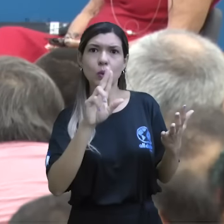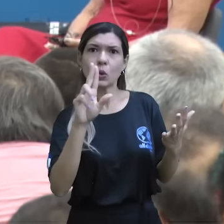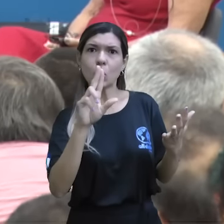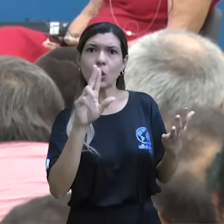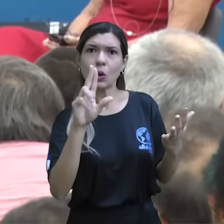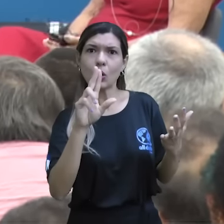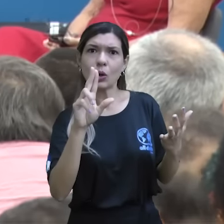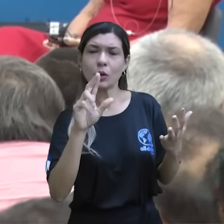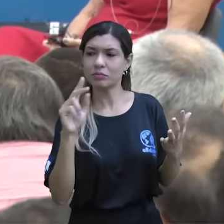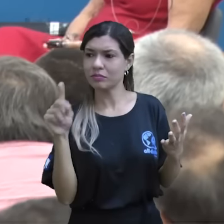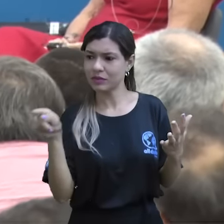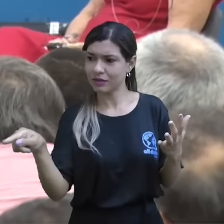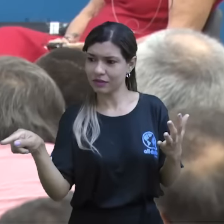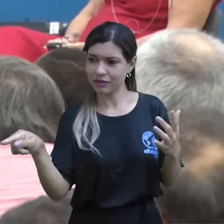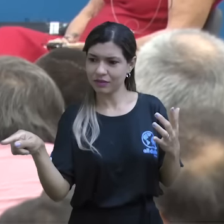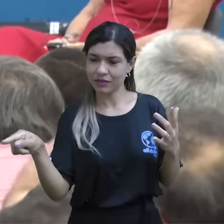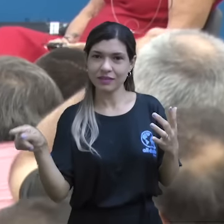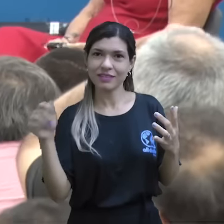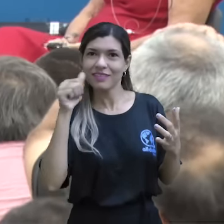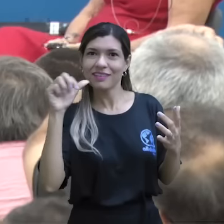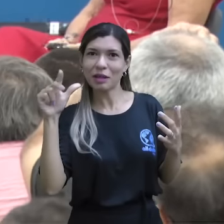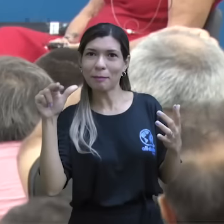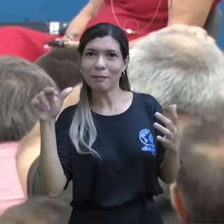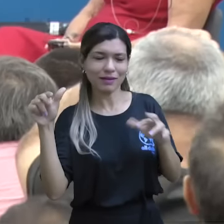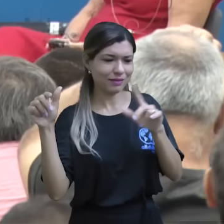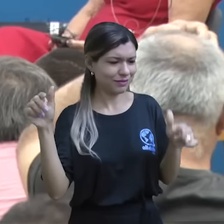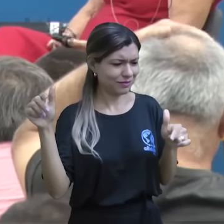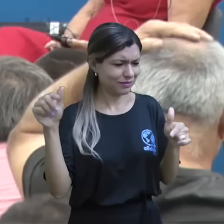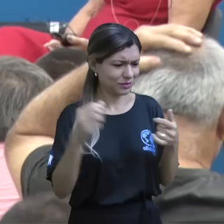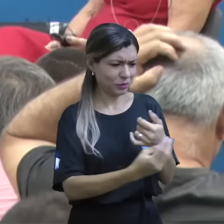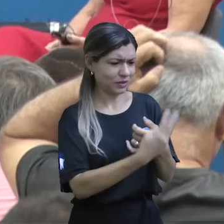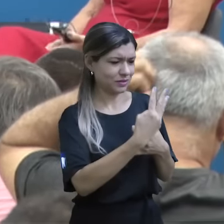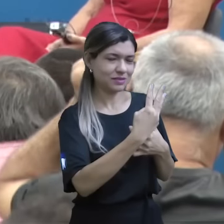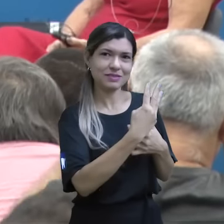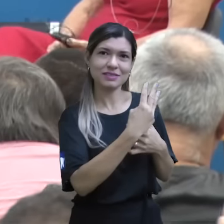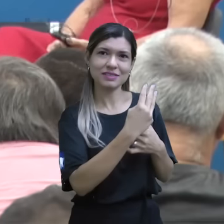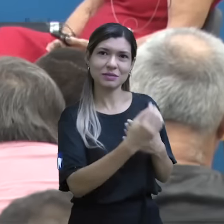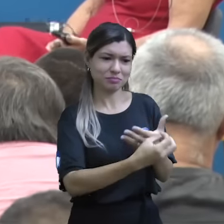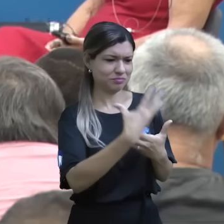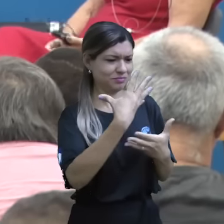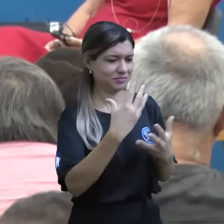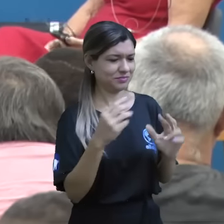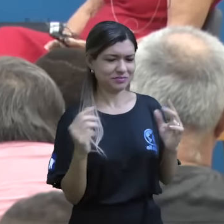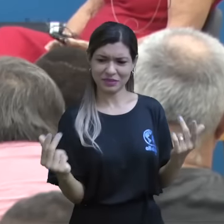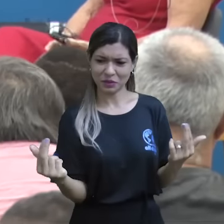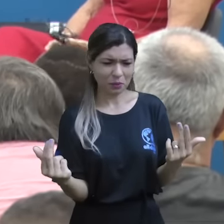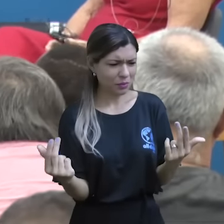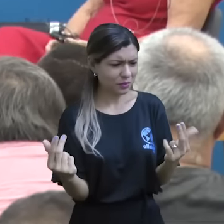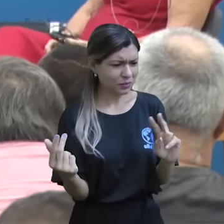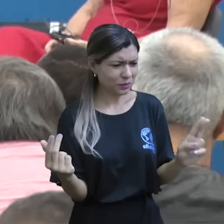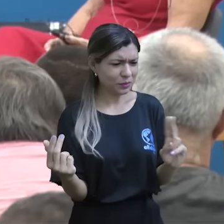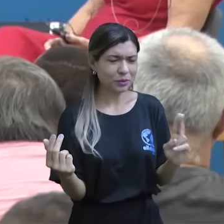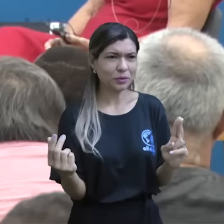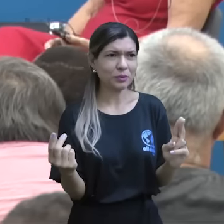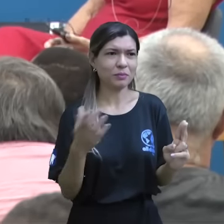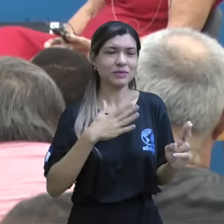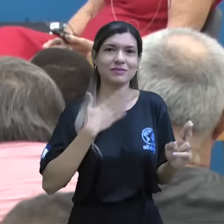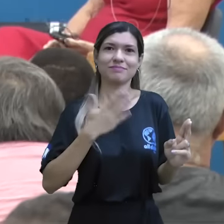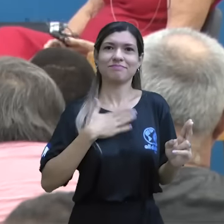a gente acaba se vivendo nesses personagens. E acho que eu quis fazer, a Bea já deu essa dica,